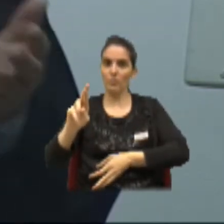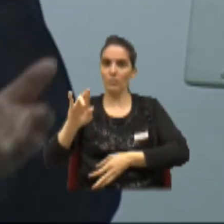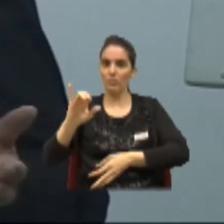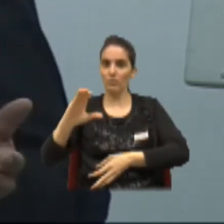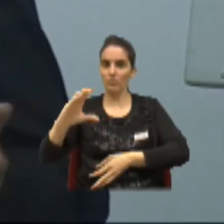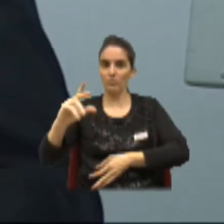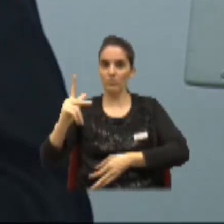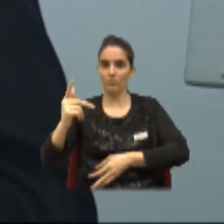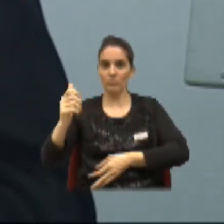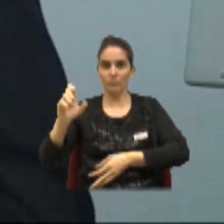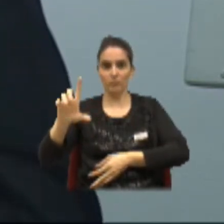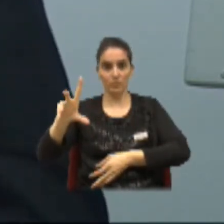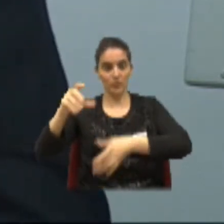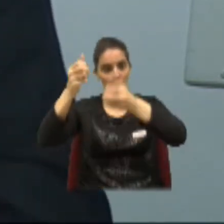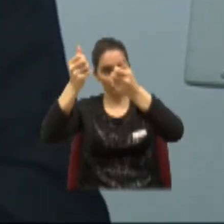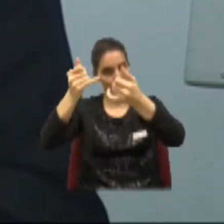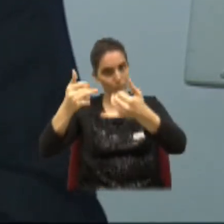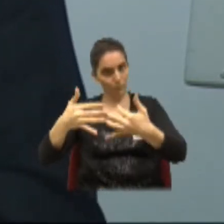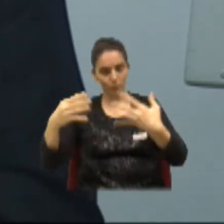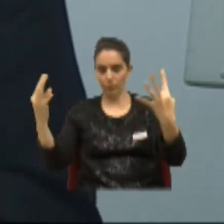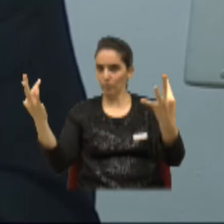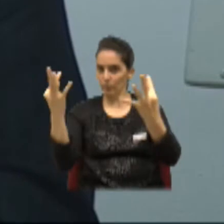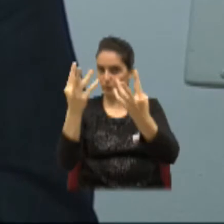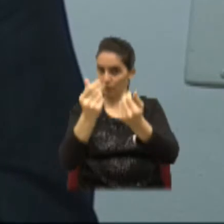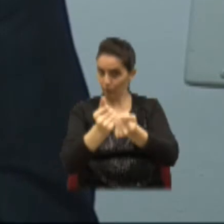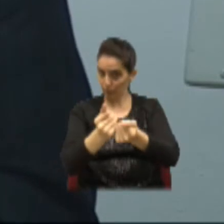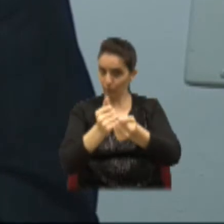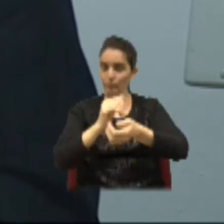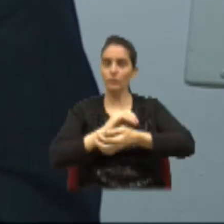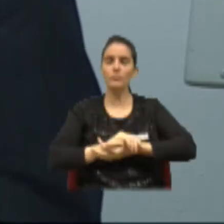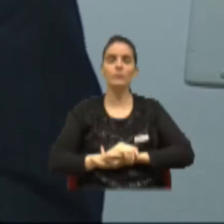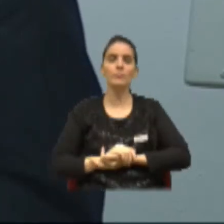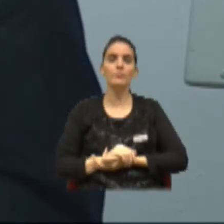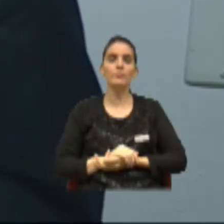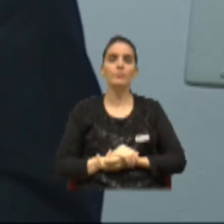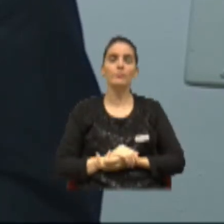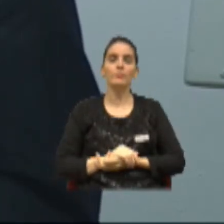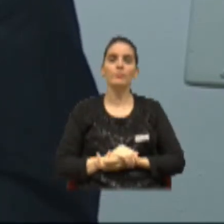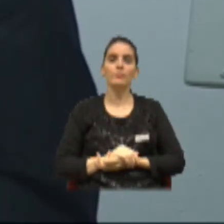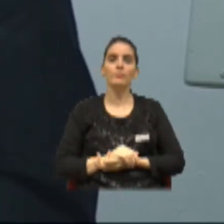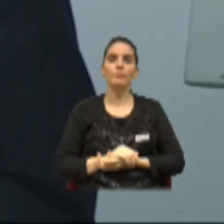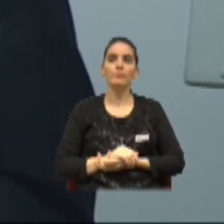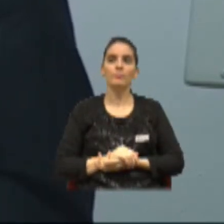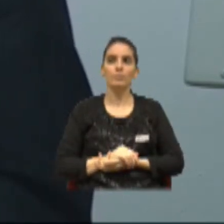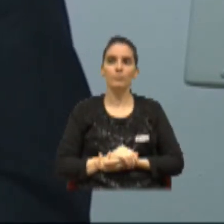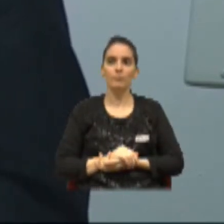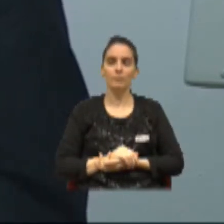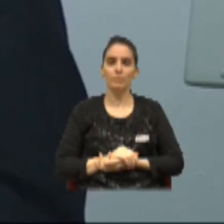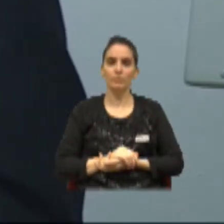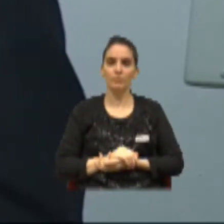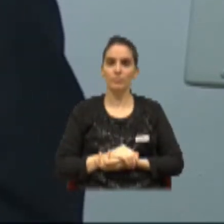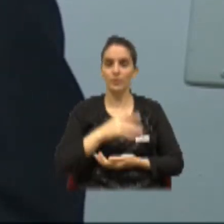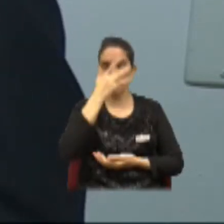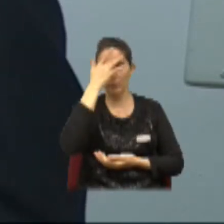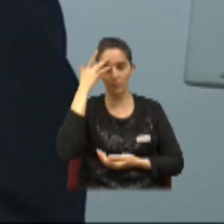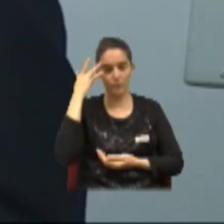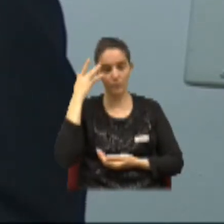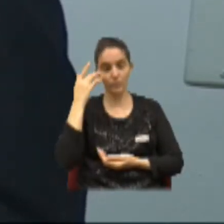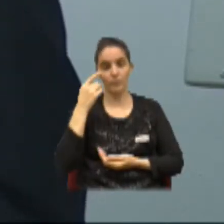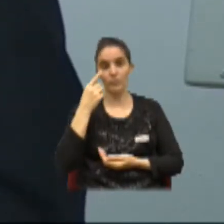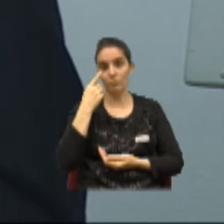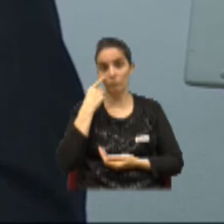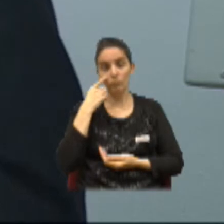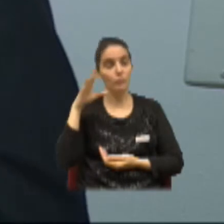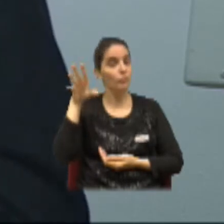uma aula para todos nós e para todos aqueles que assistiram e